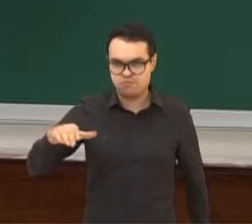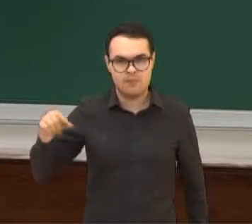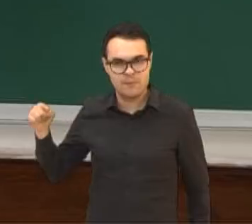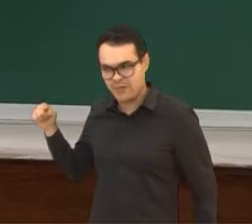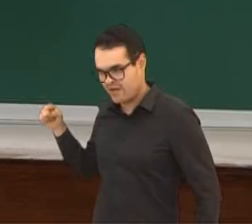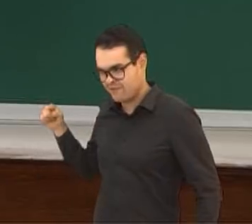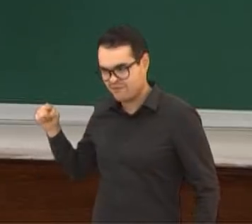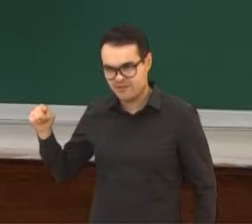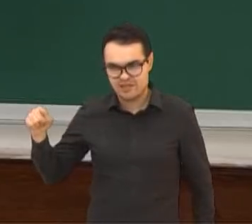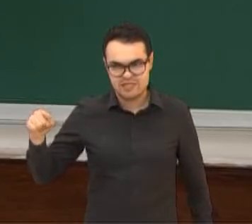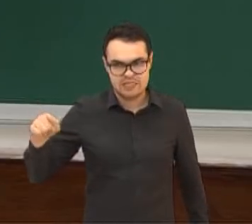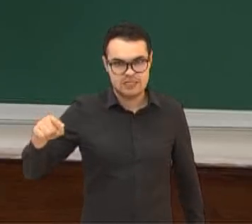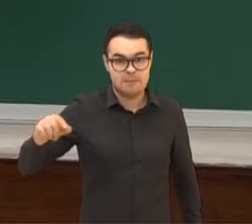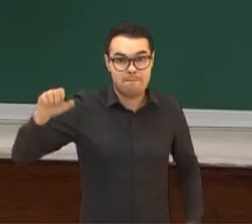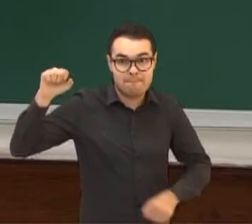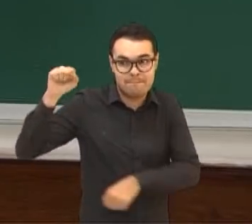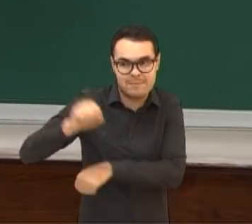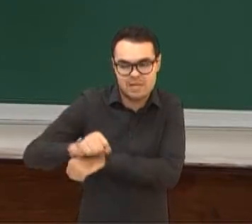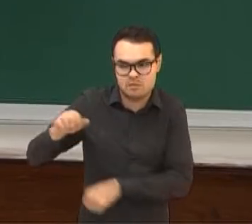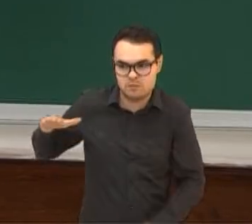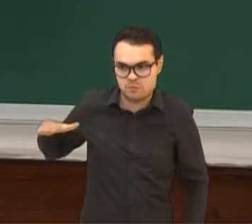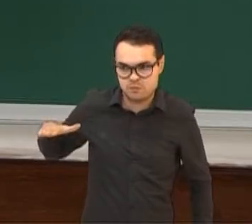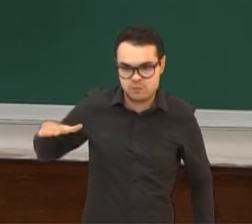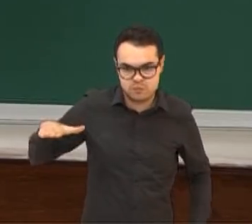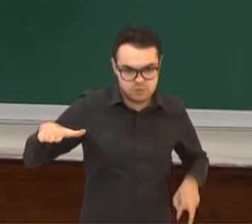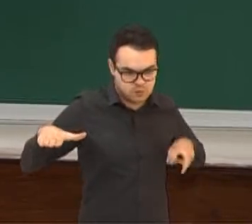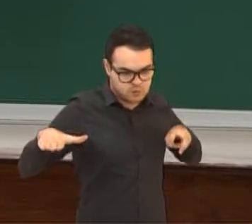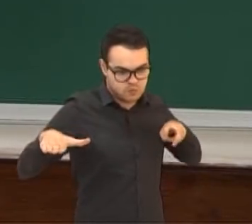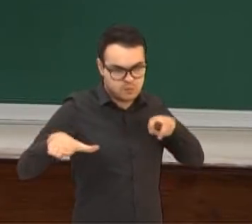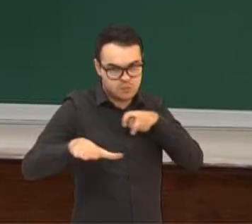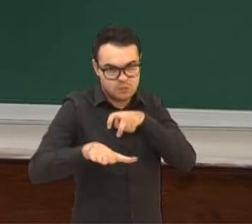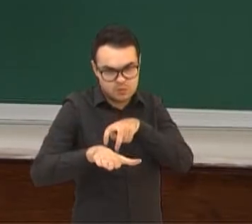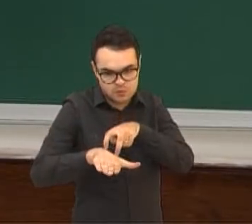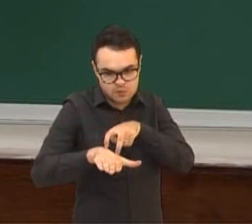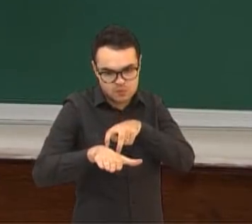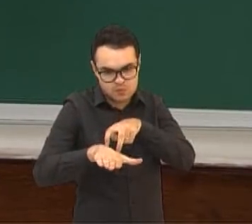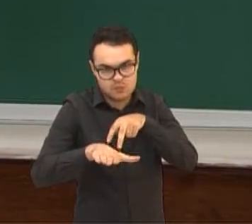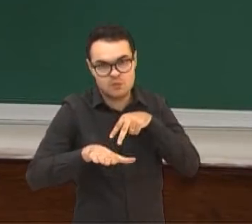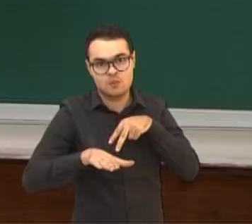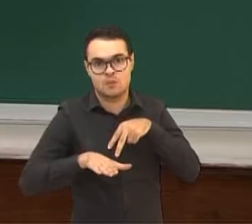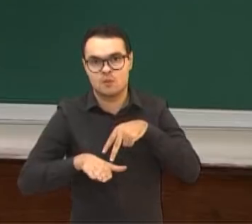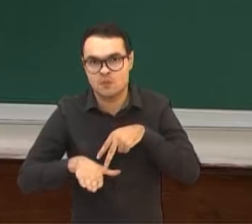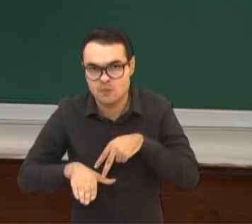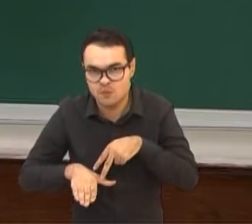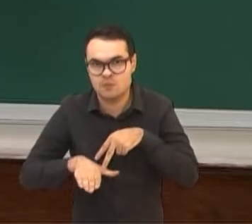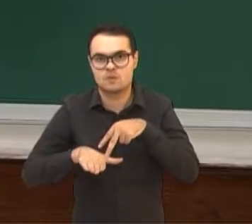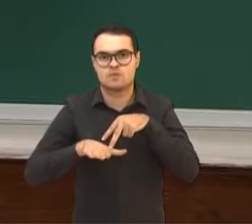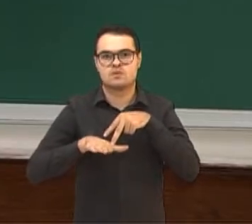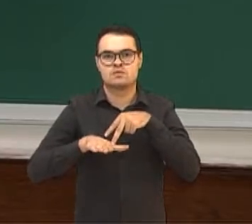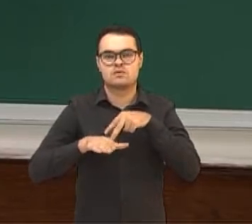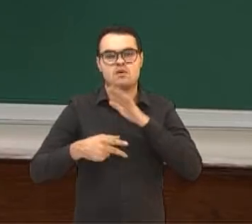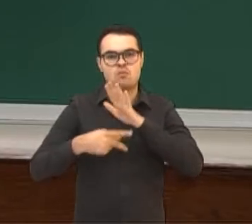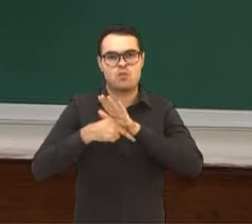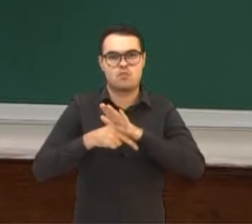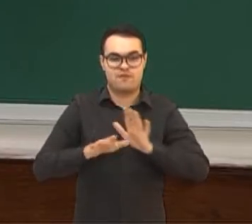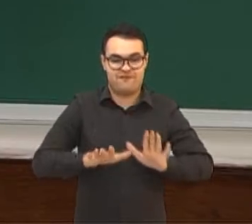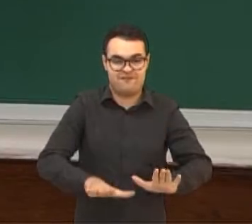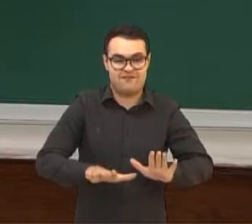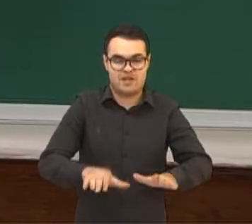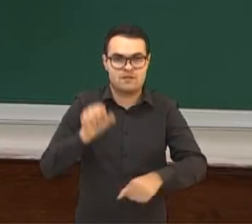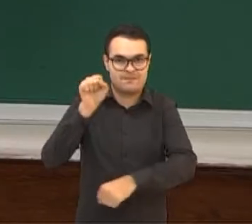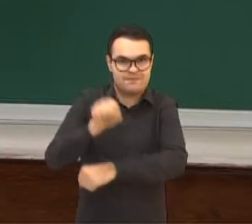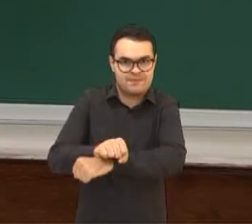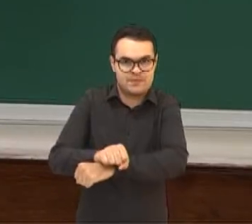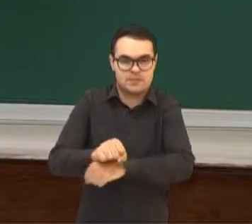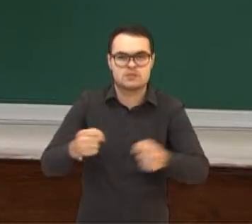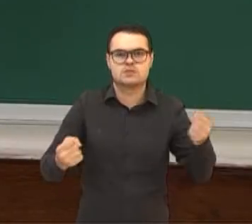só cessa o movimento, ou seja, a gente para a inércia quando uma força externa influencia, que nesse caso é o freio, o apertar